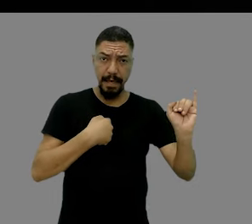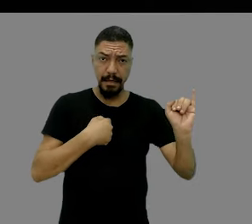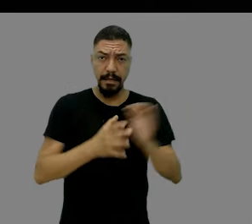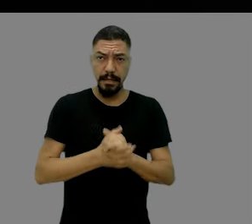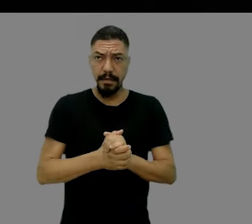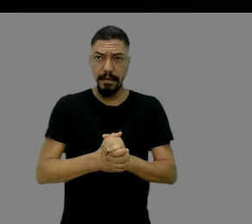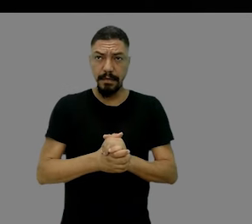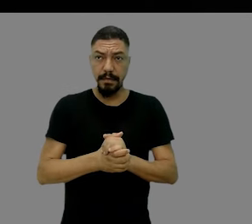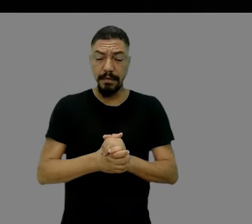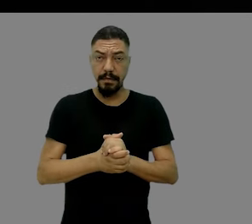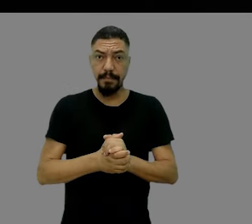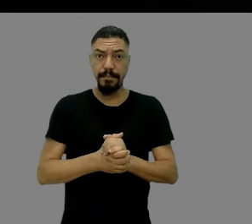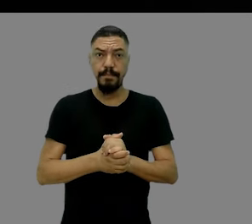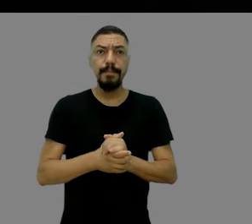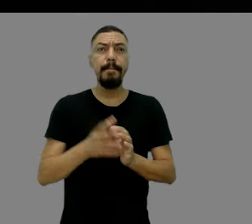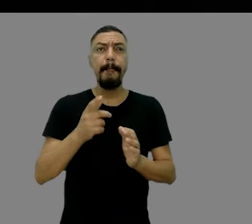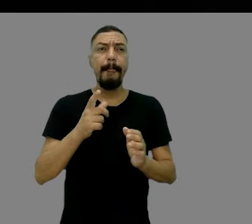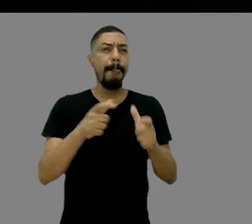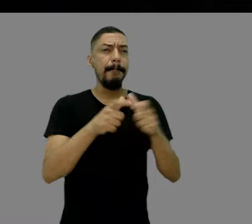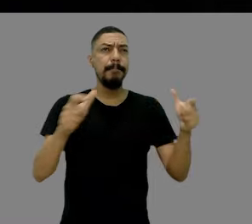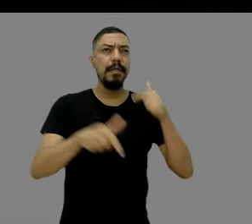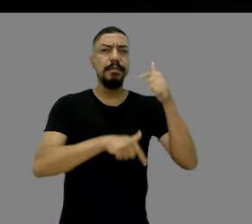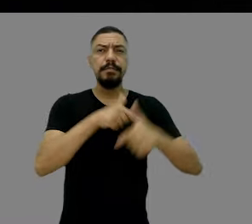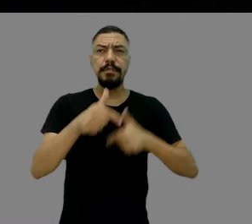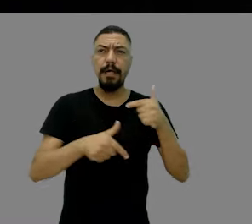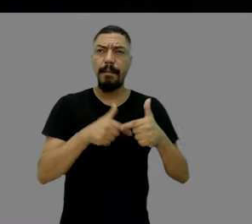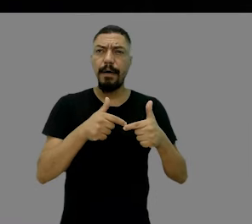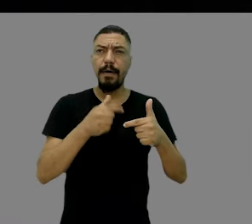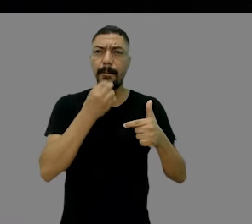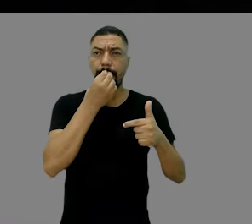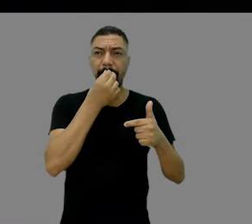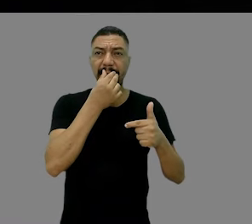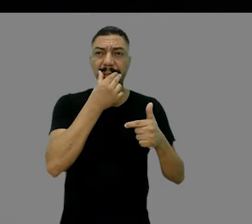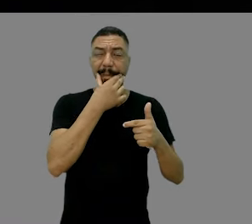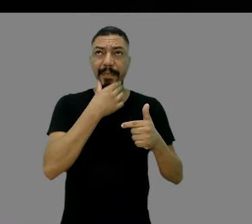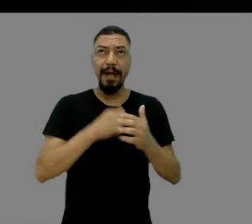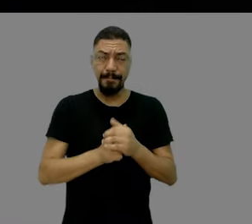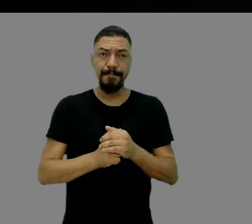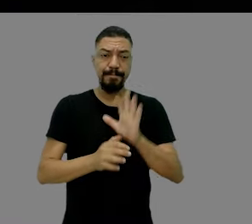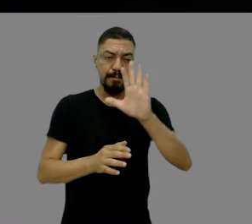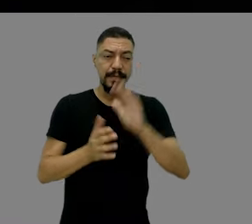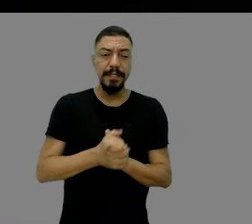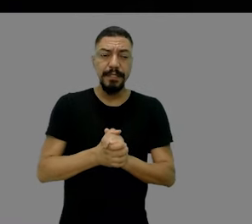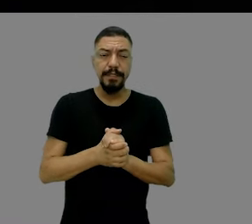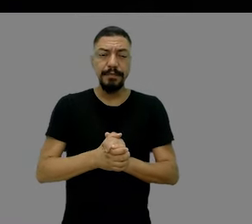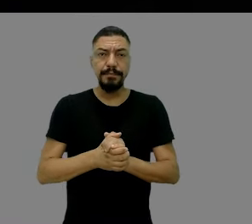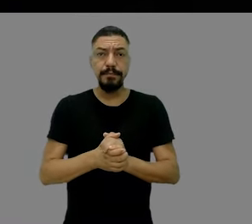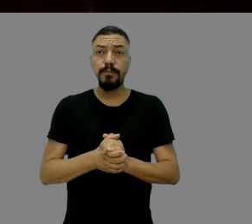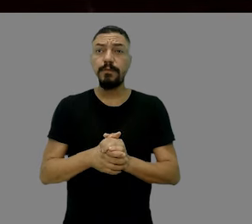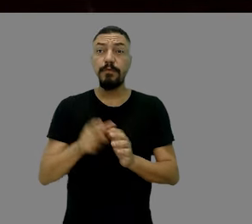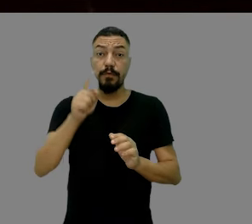Boa e pergunta. Aí eu vou pagar. A maioria Isso, Tá, vamos lá. Você é